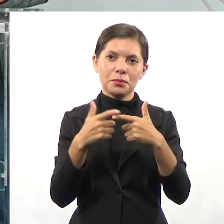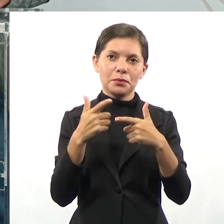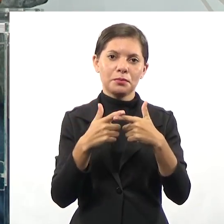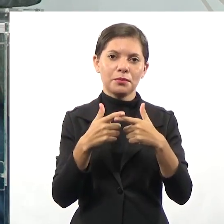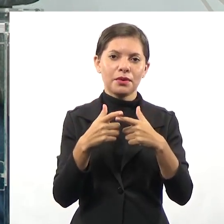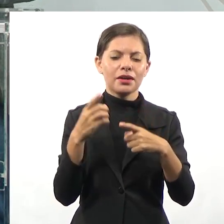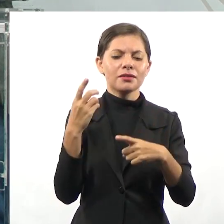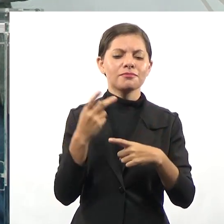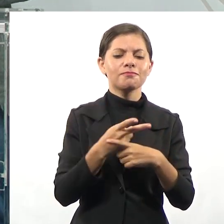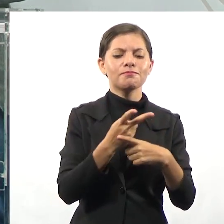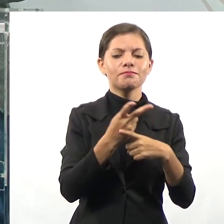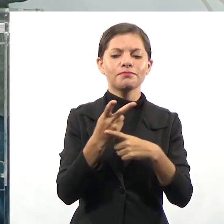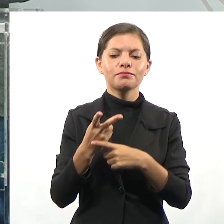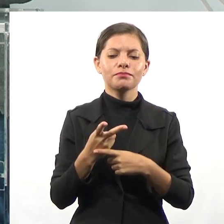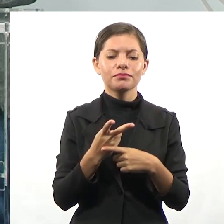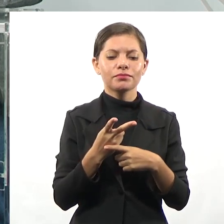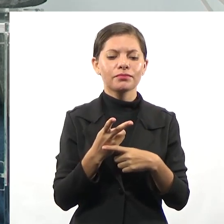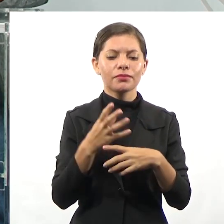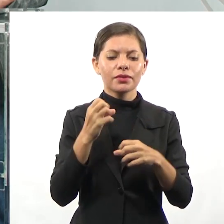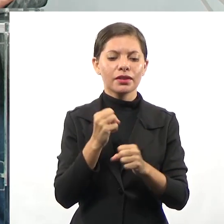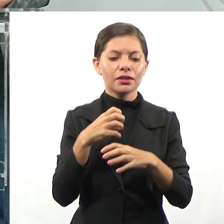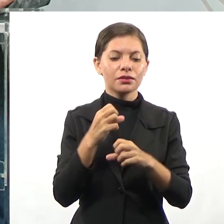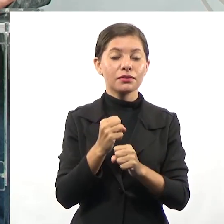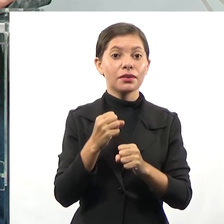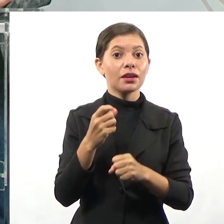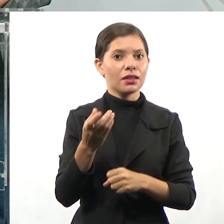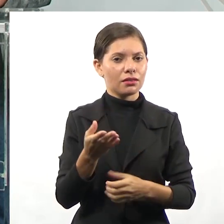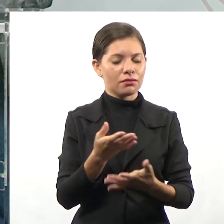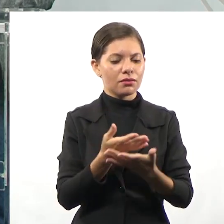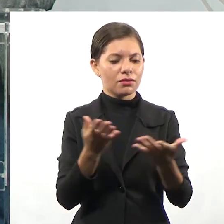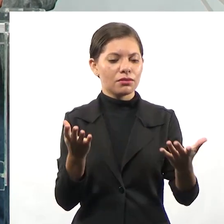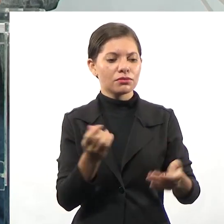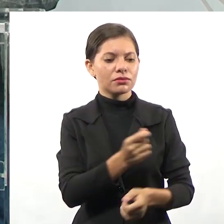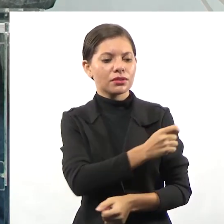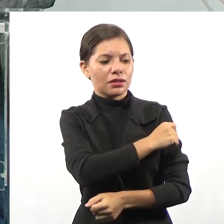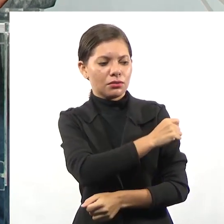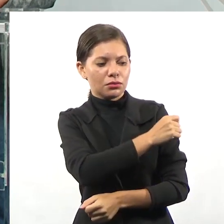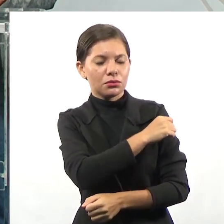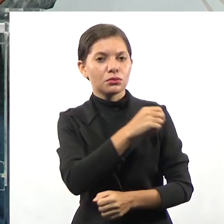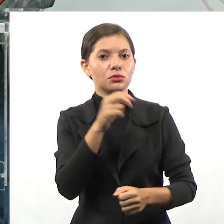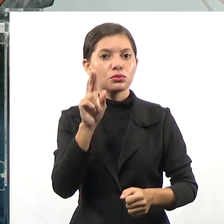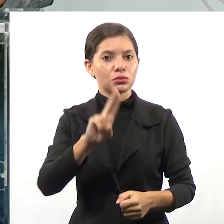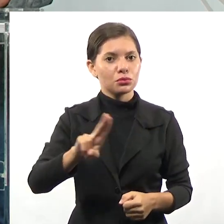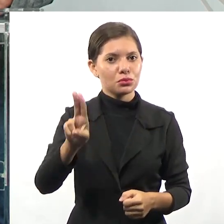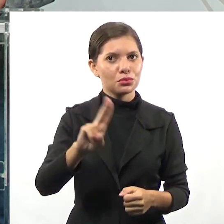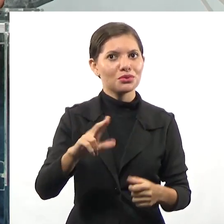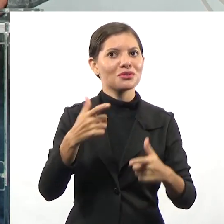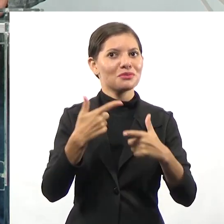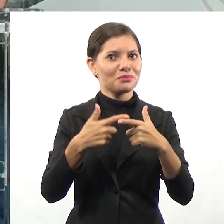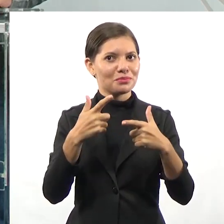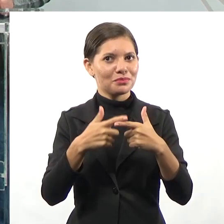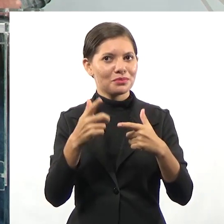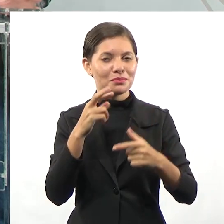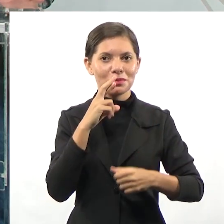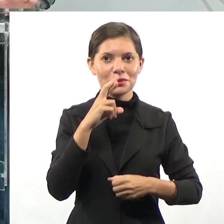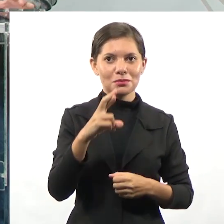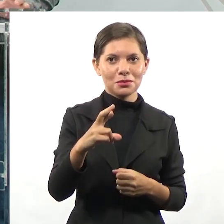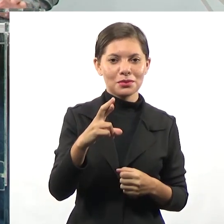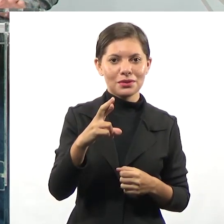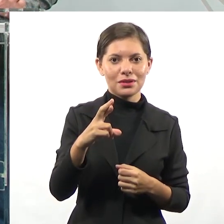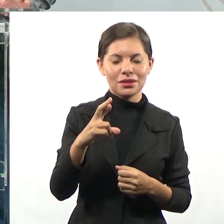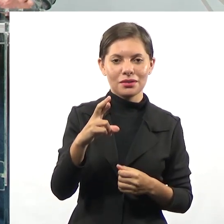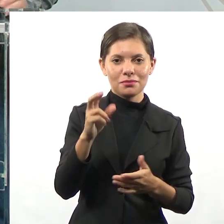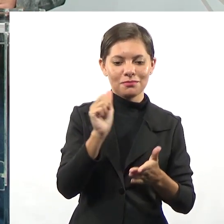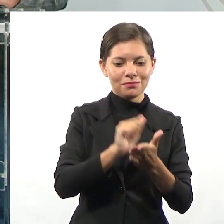de proporção, ele vai tentar identificar a proporção e resolver. E nossos alunos fazem uso dessas ferramentas, às vezes, para responder a nossa